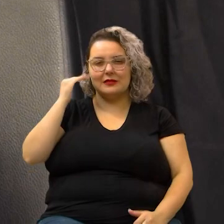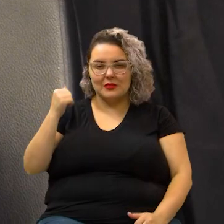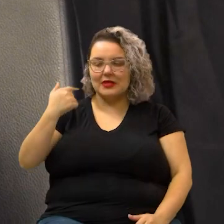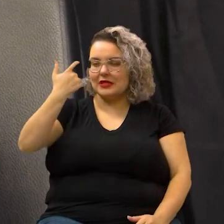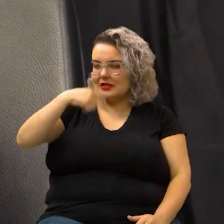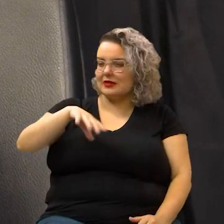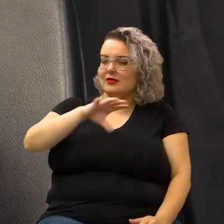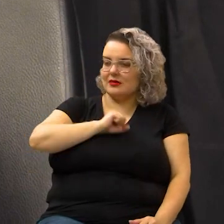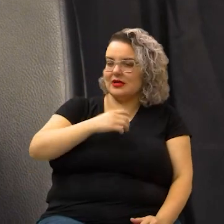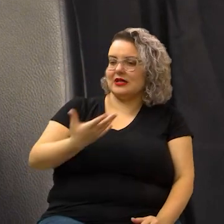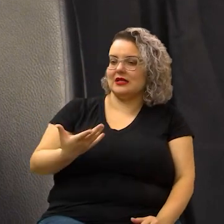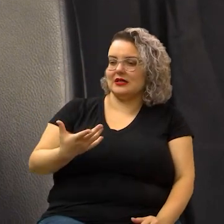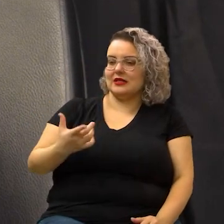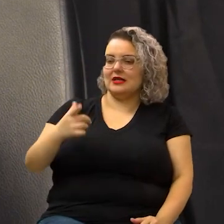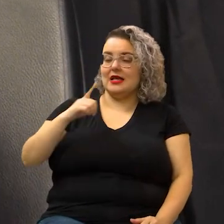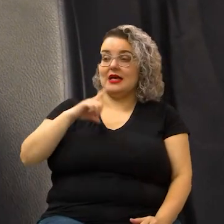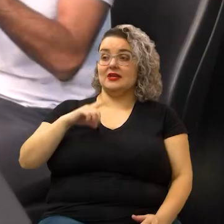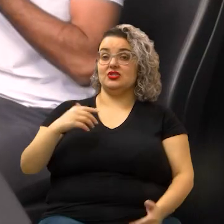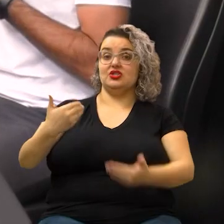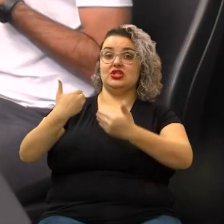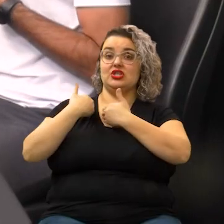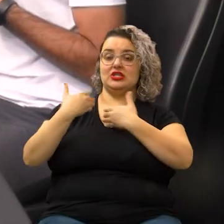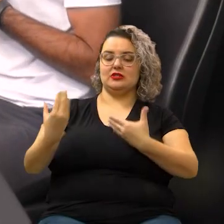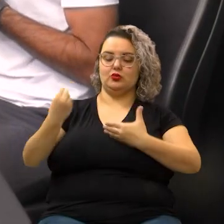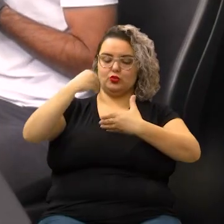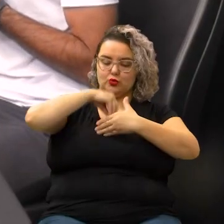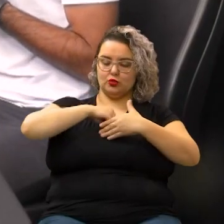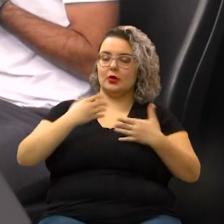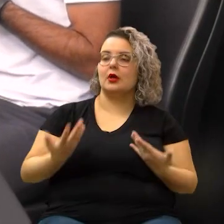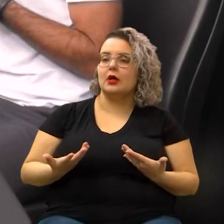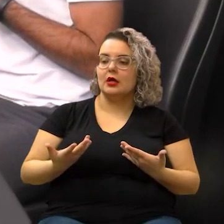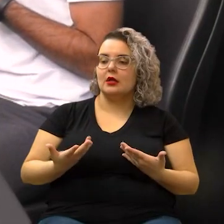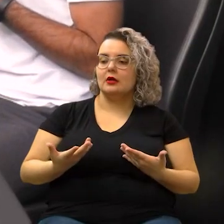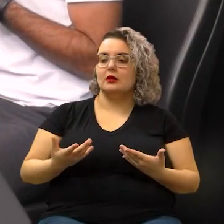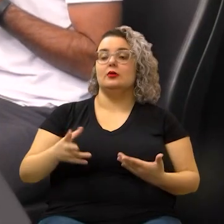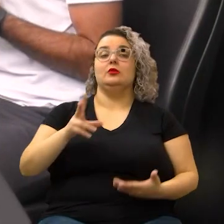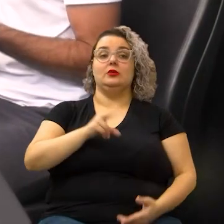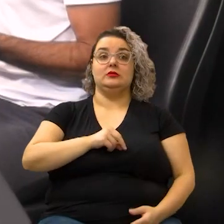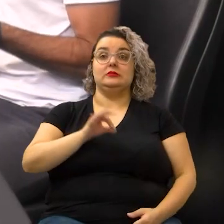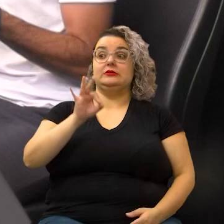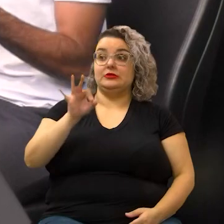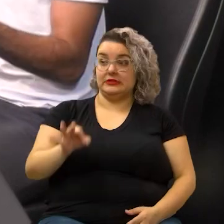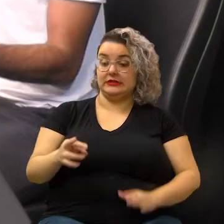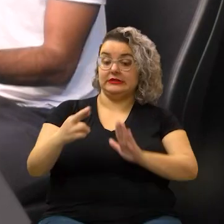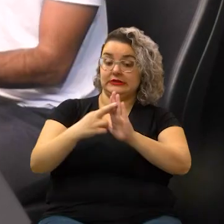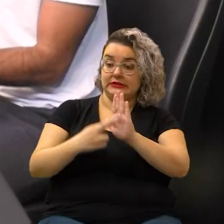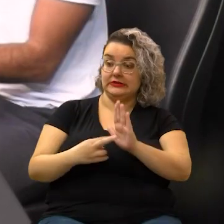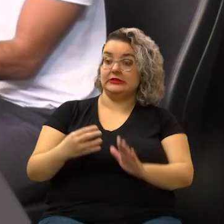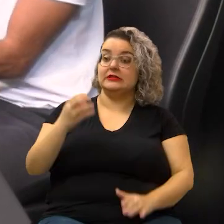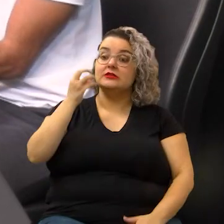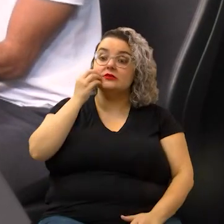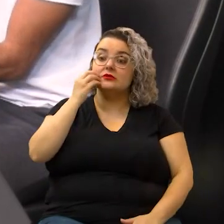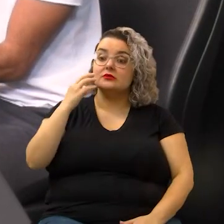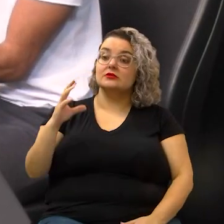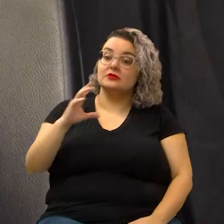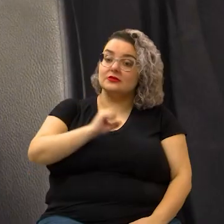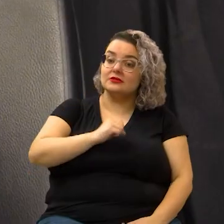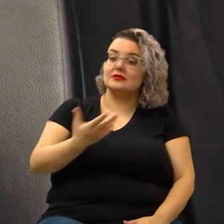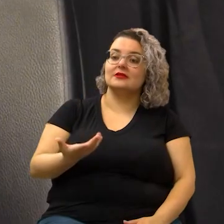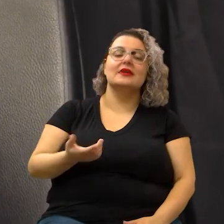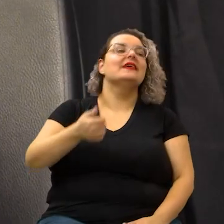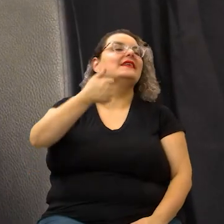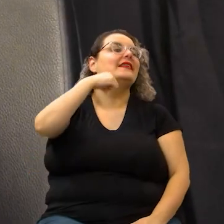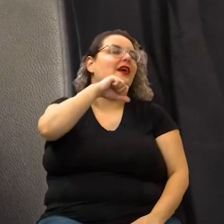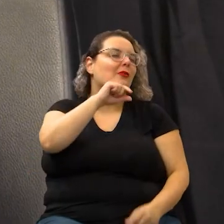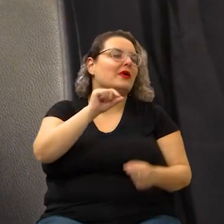que eu gostava. Entendi. Ela tinha aquela responsabilidade dentro dela de, puxa, eu tenho que acertar uma receita que o Igor gostava tanto